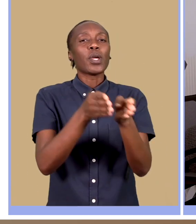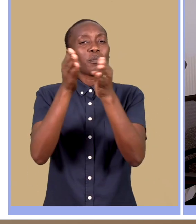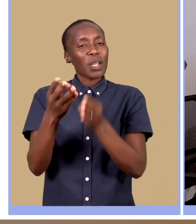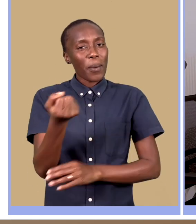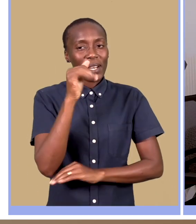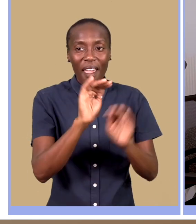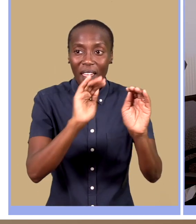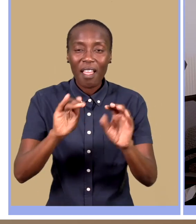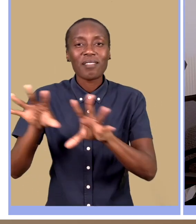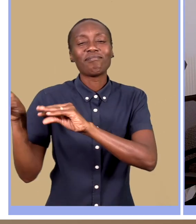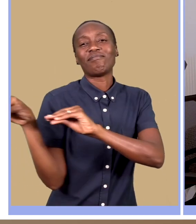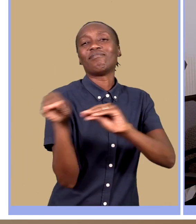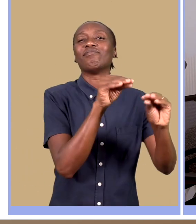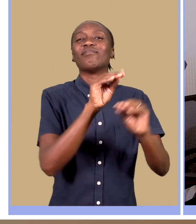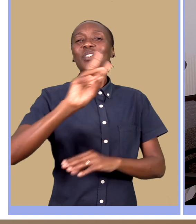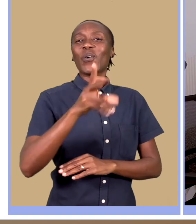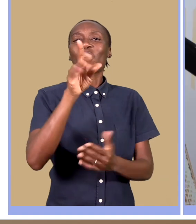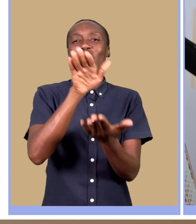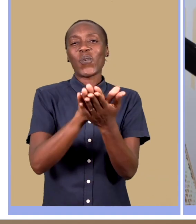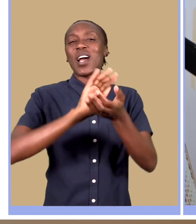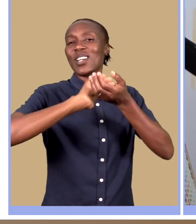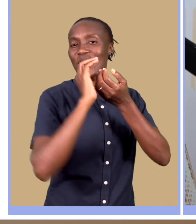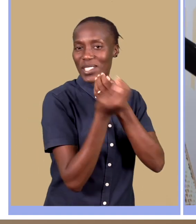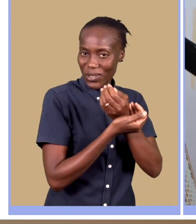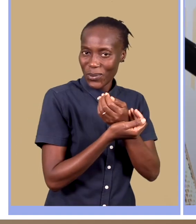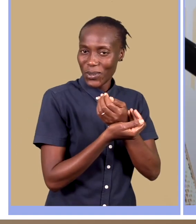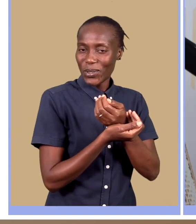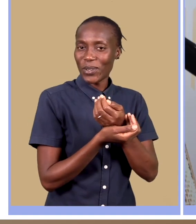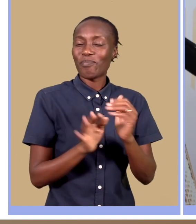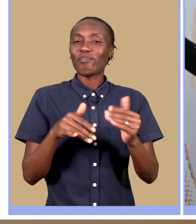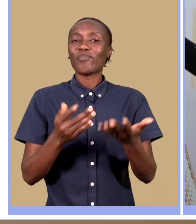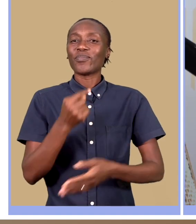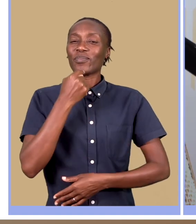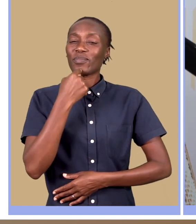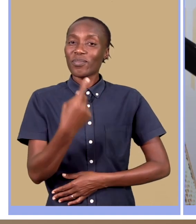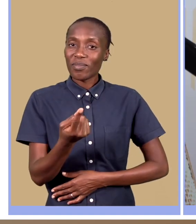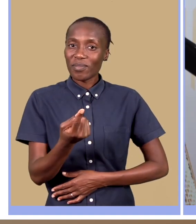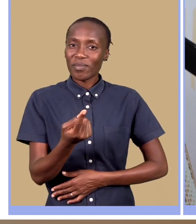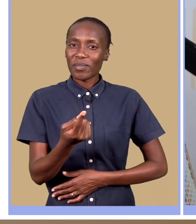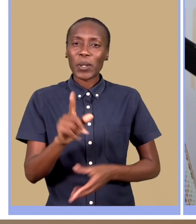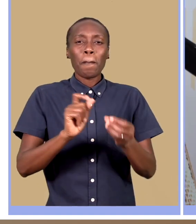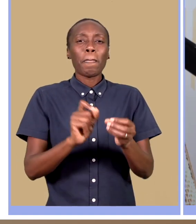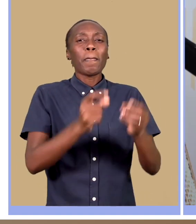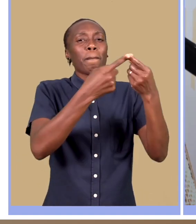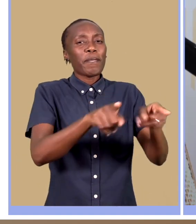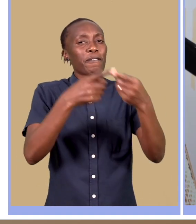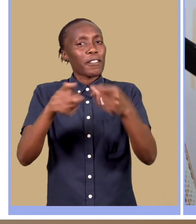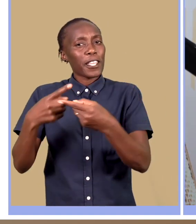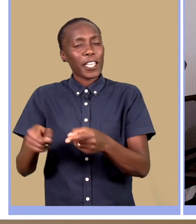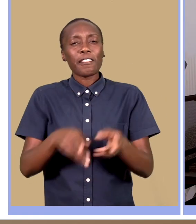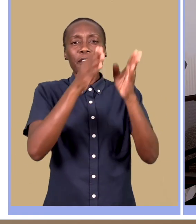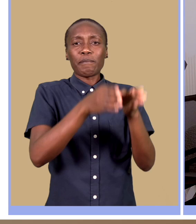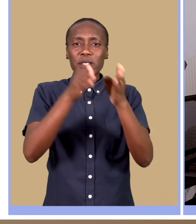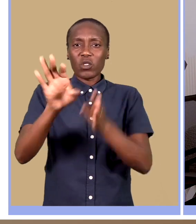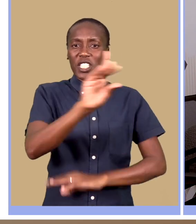forma a essas pessoas poderem sair da zona. Exatamente. Sim. Quando estávamos a falar anteriormente das